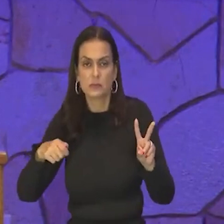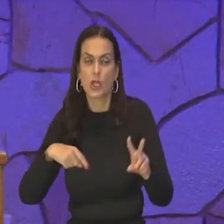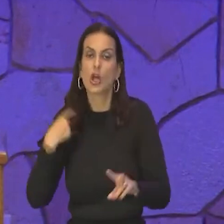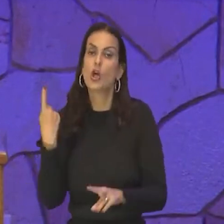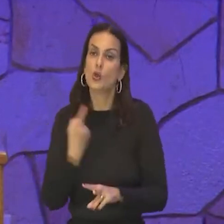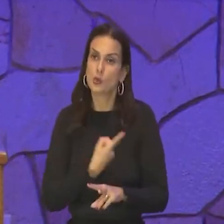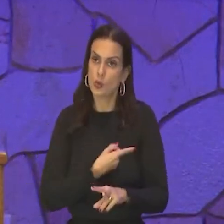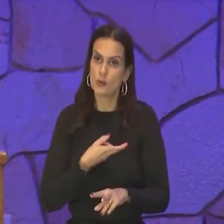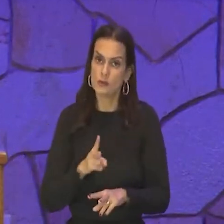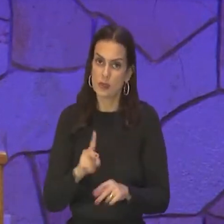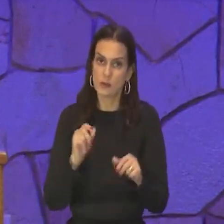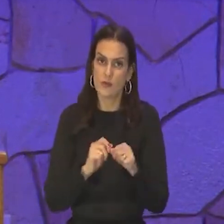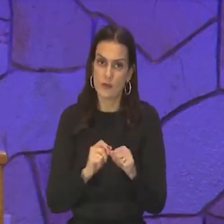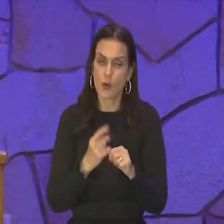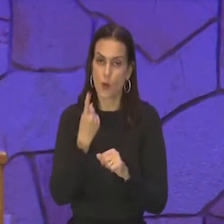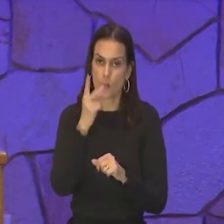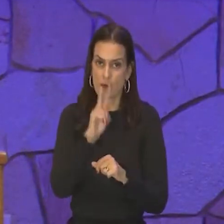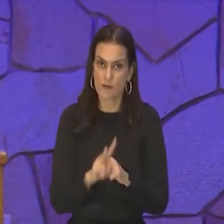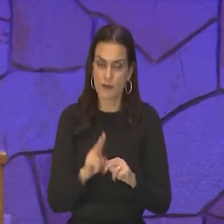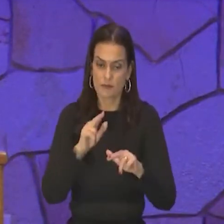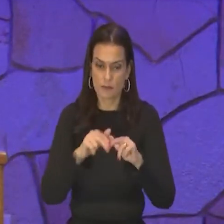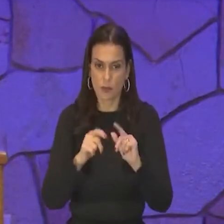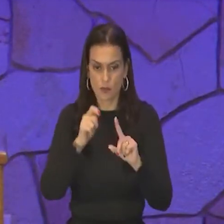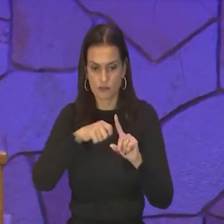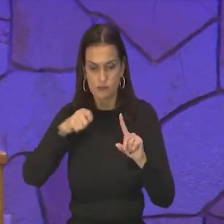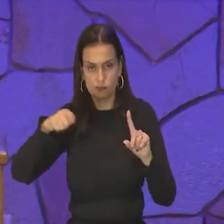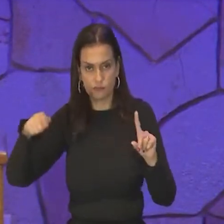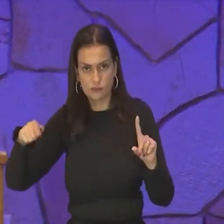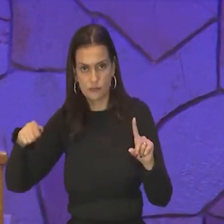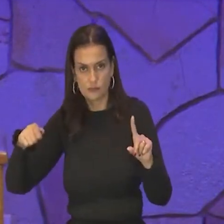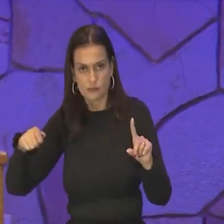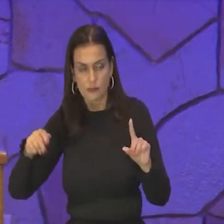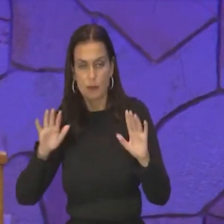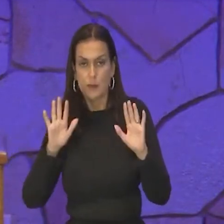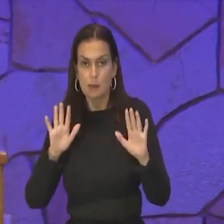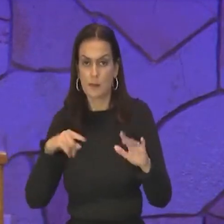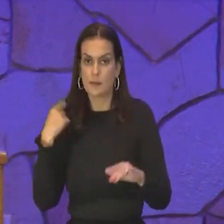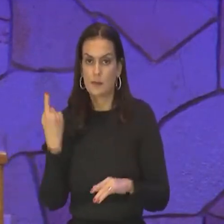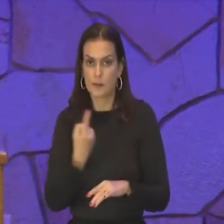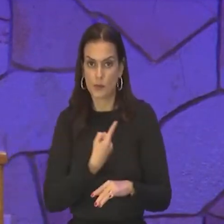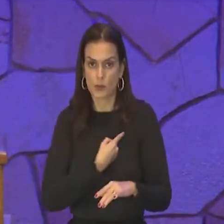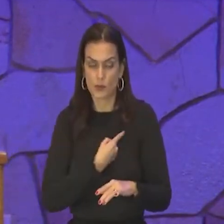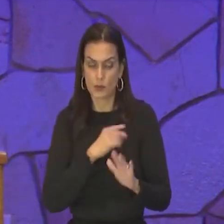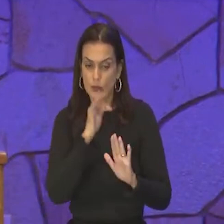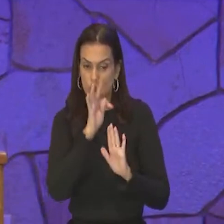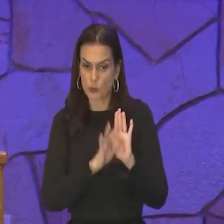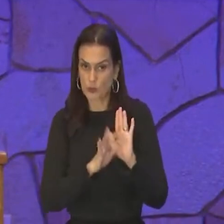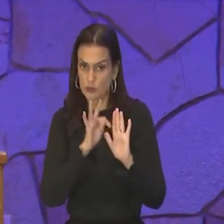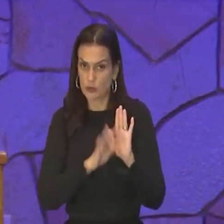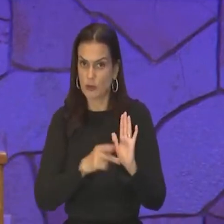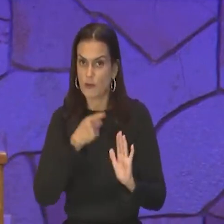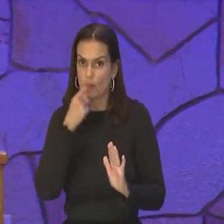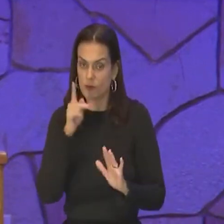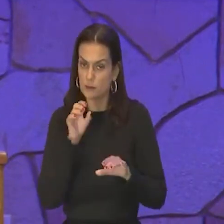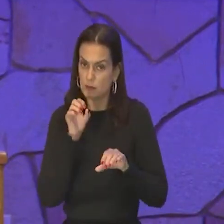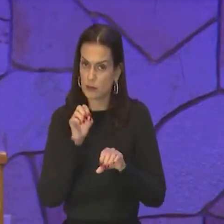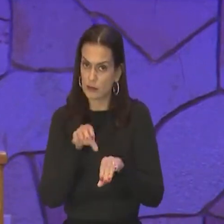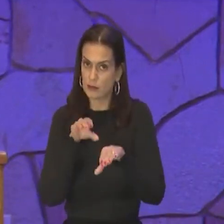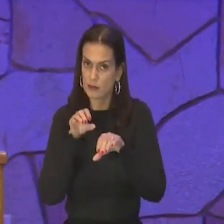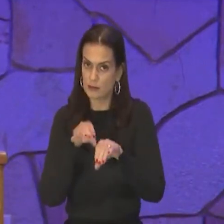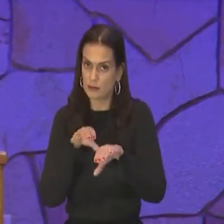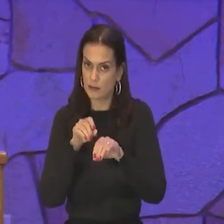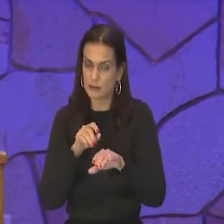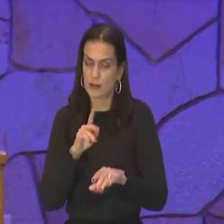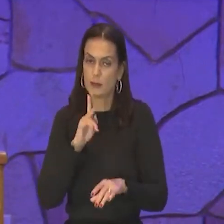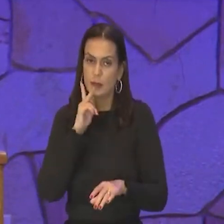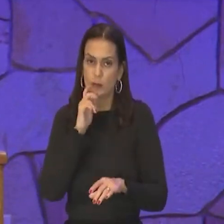regularidade mensal da ceia do Senhor, mas nós, pelo que o texto da palavra de Deus nos ensina, a